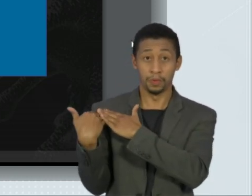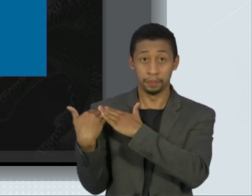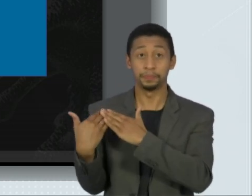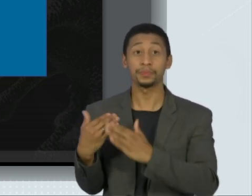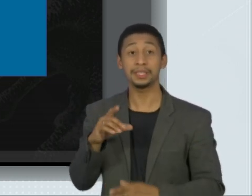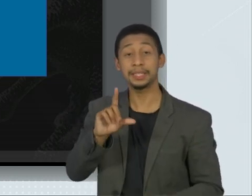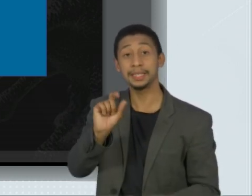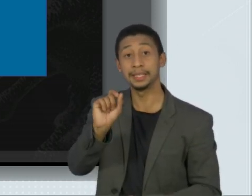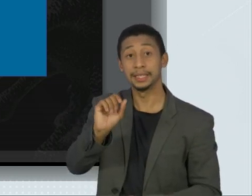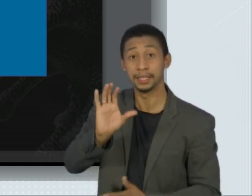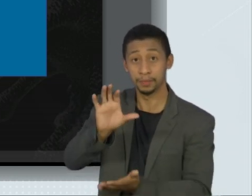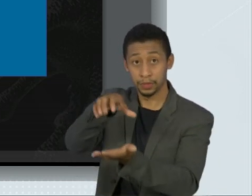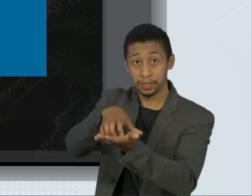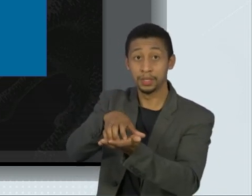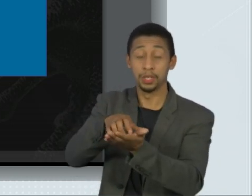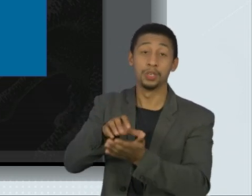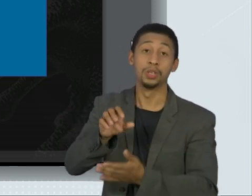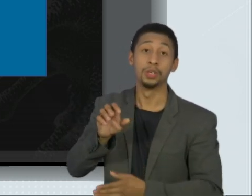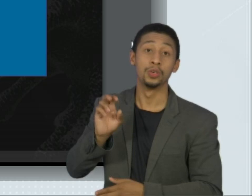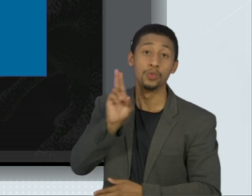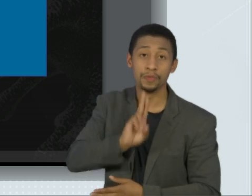centro, Universidade Federal de Minas Gerais,